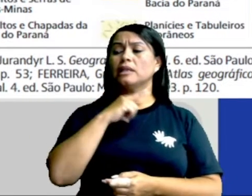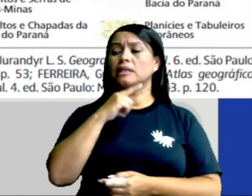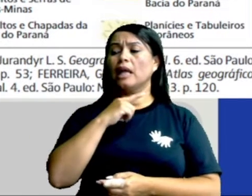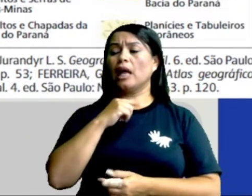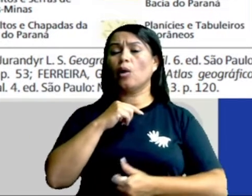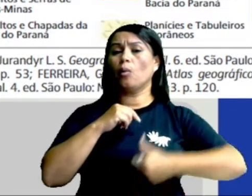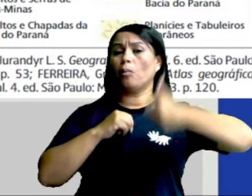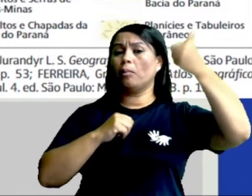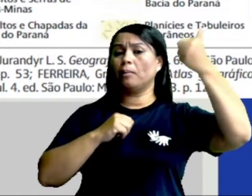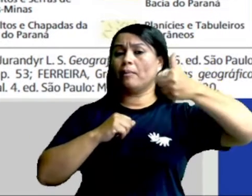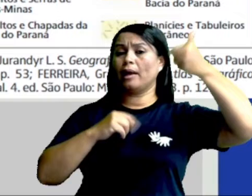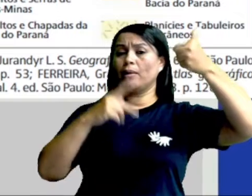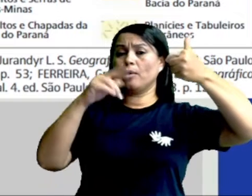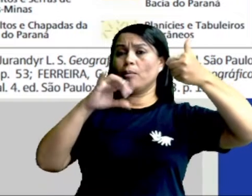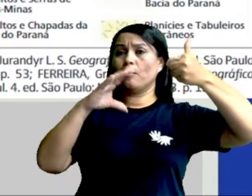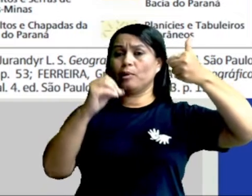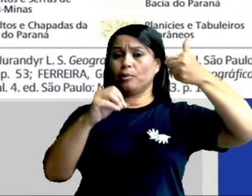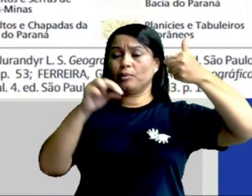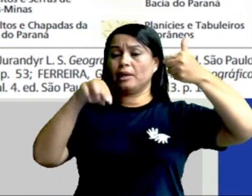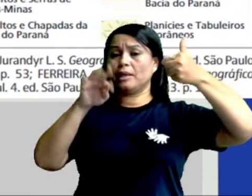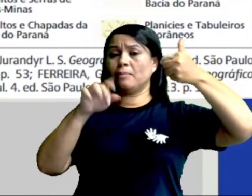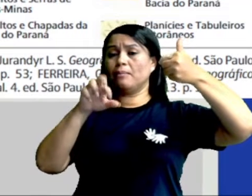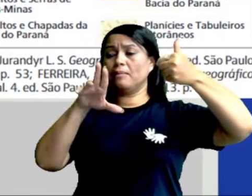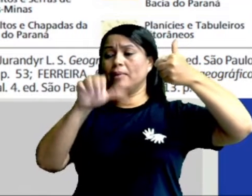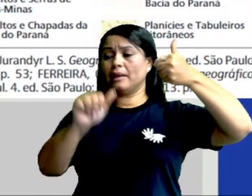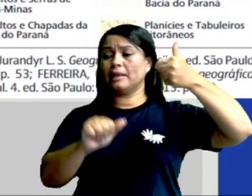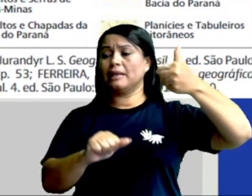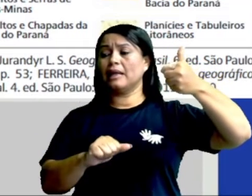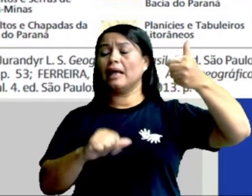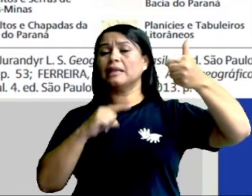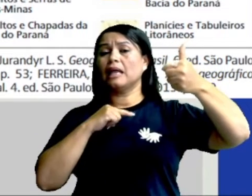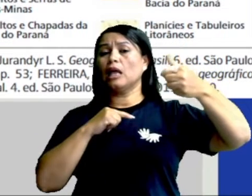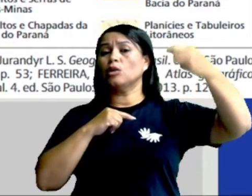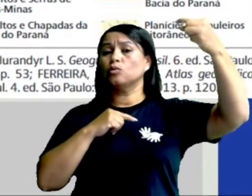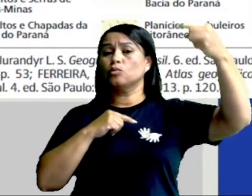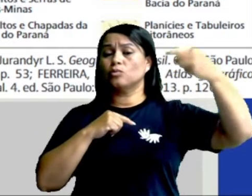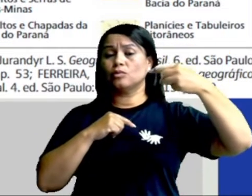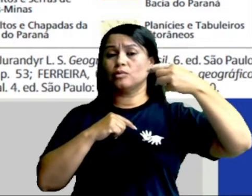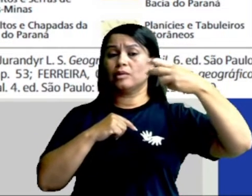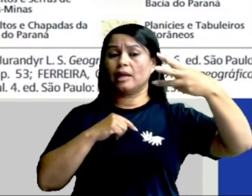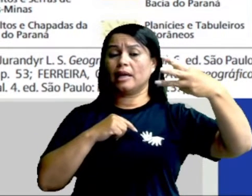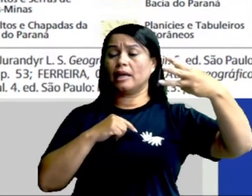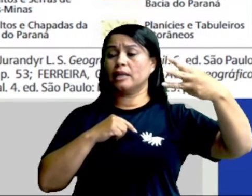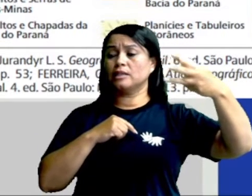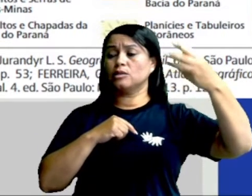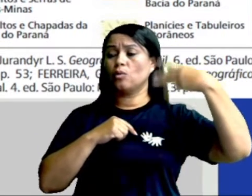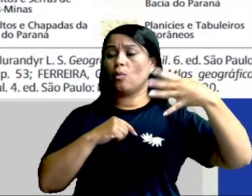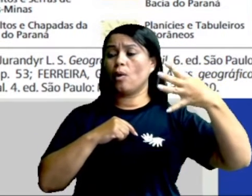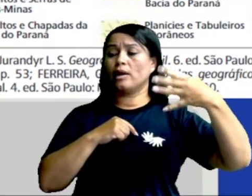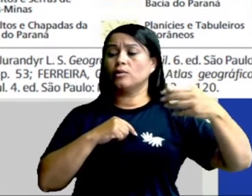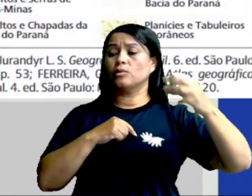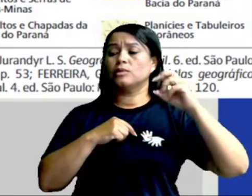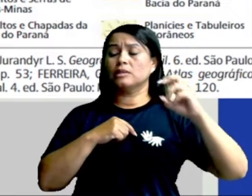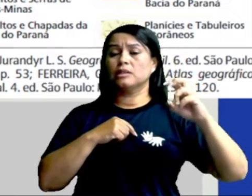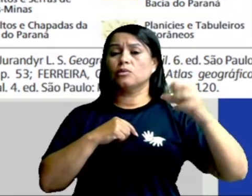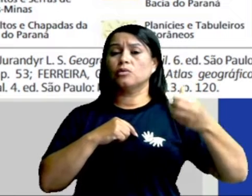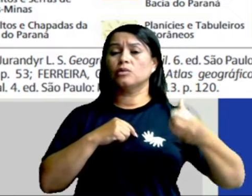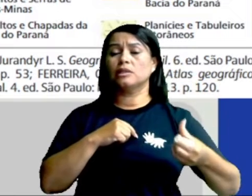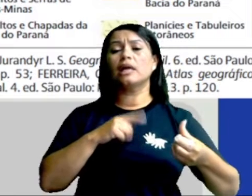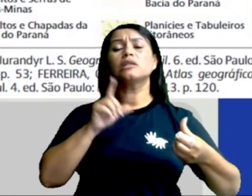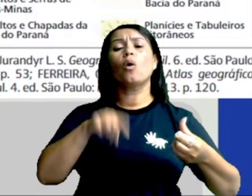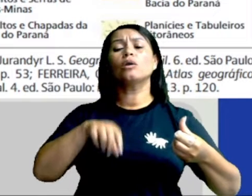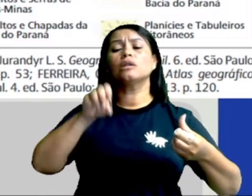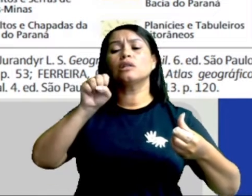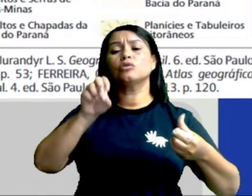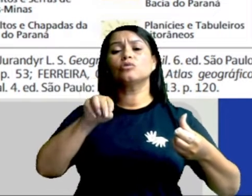seria o mais importante deles pela sua altitude, e aqui 4 desses picos, né, estão na região sudeste: Serra do